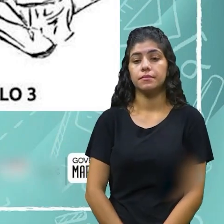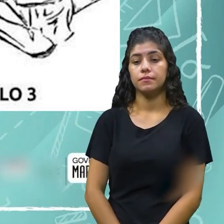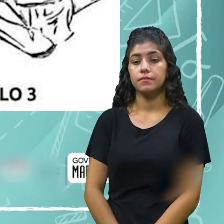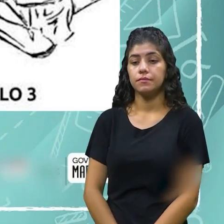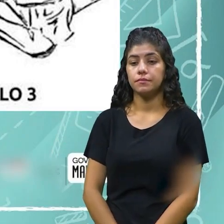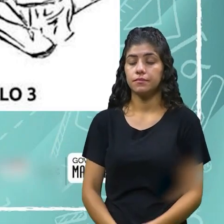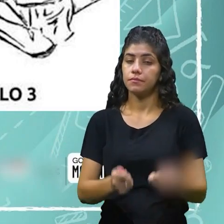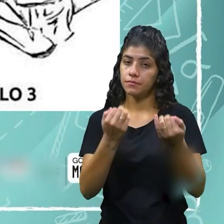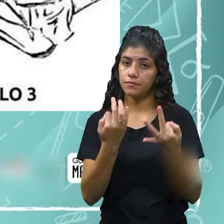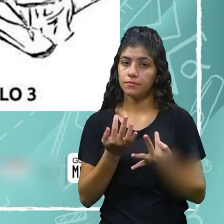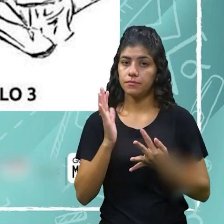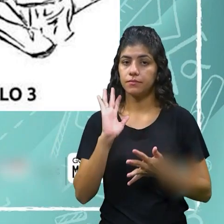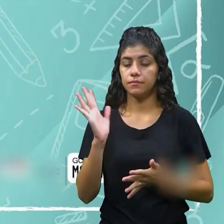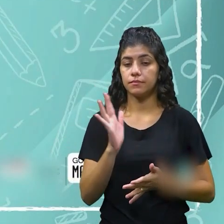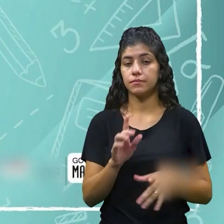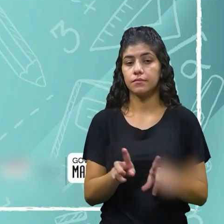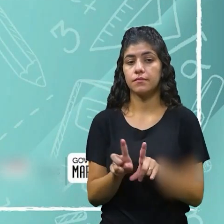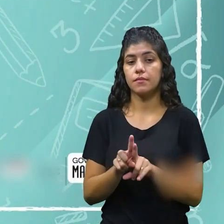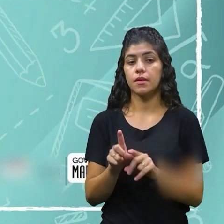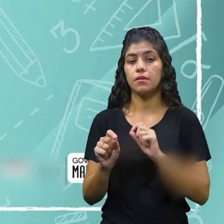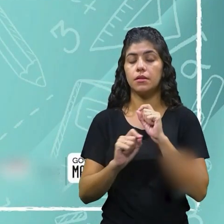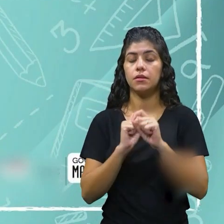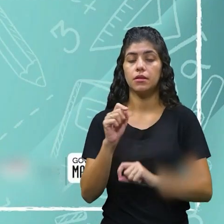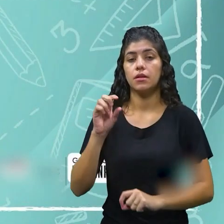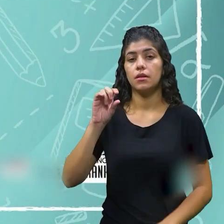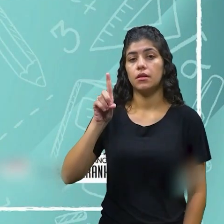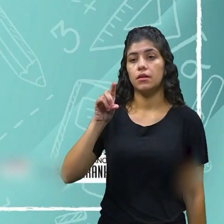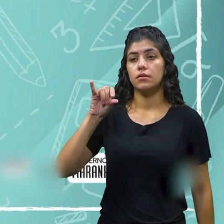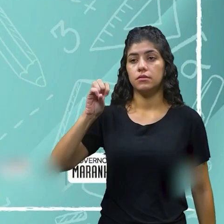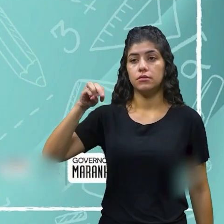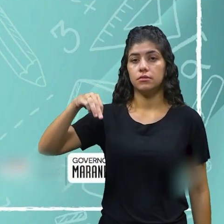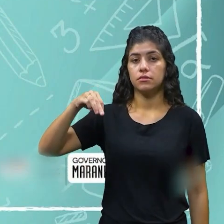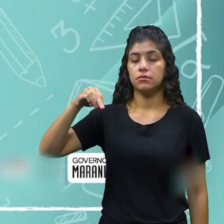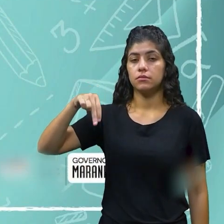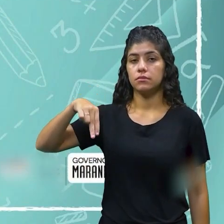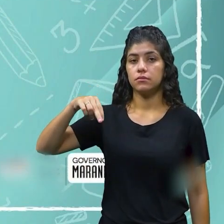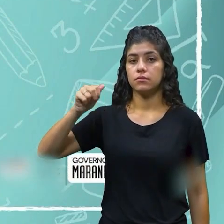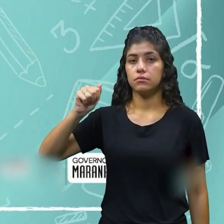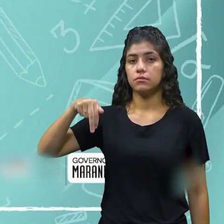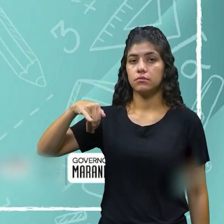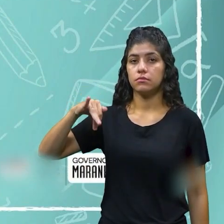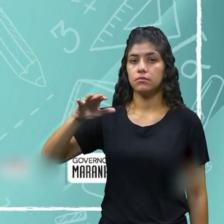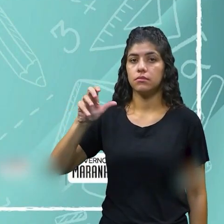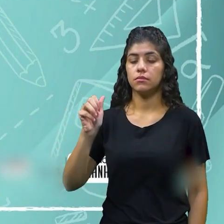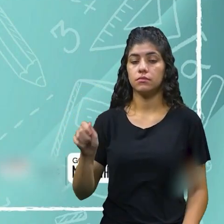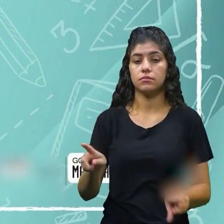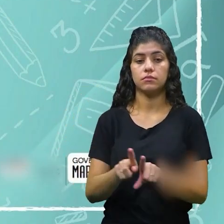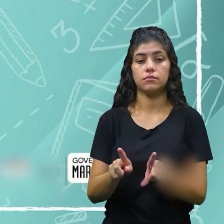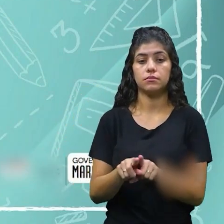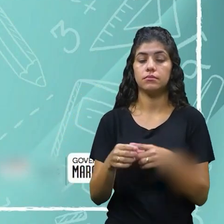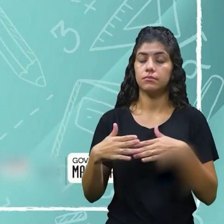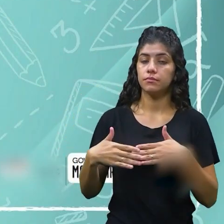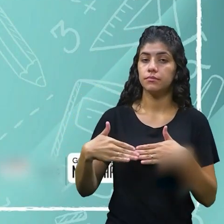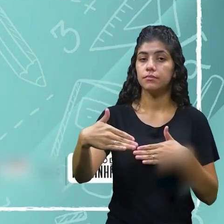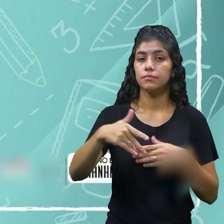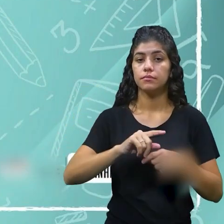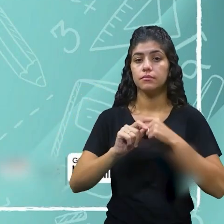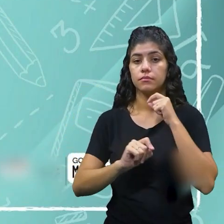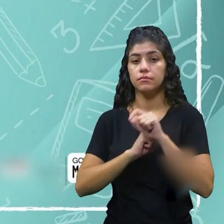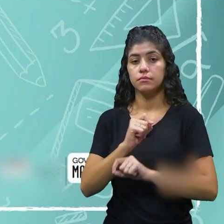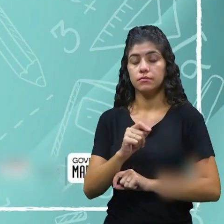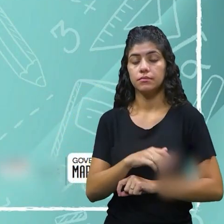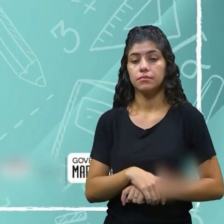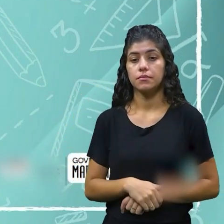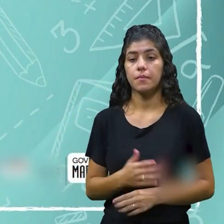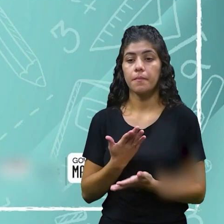da Terra, falado anteriormente. Nós temos aqui também a dinâmica de uma partícula material de massa constante.